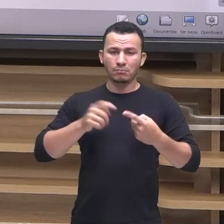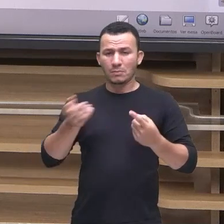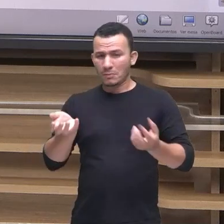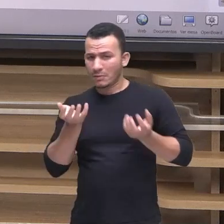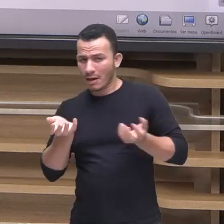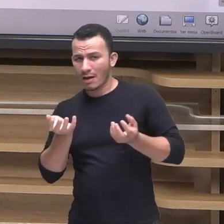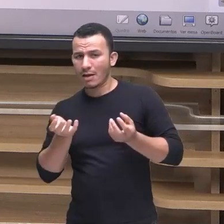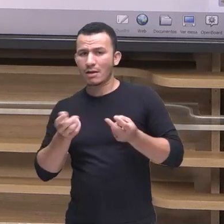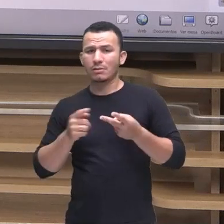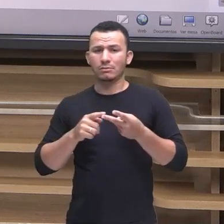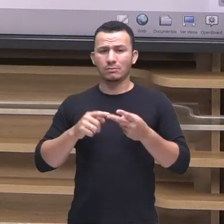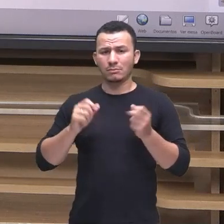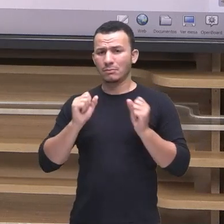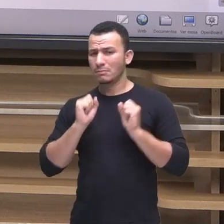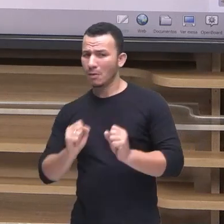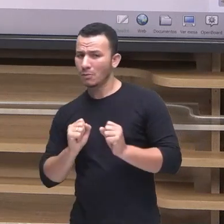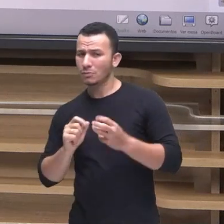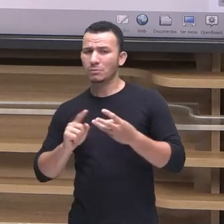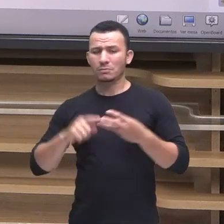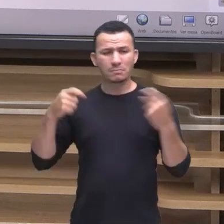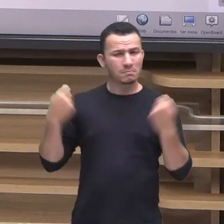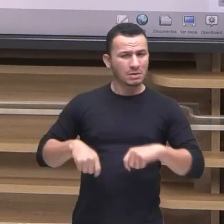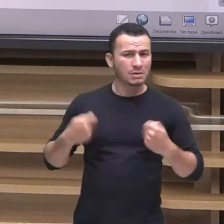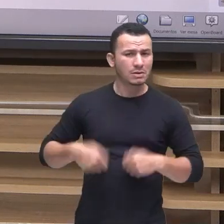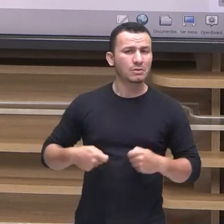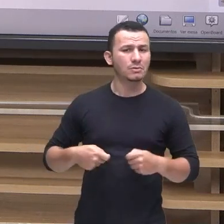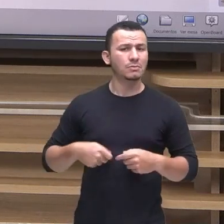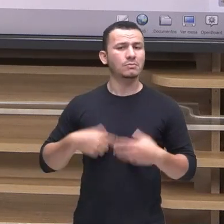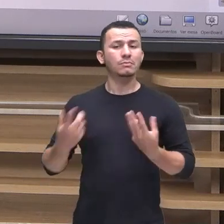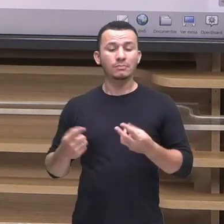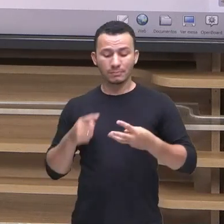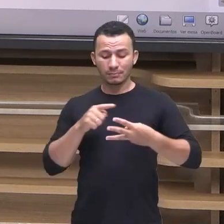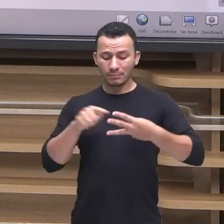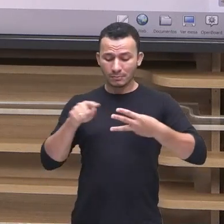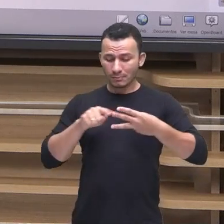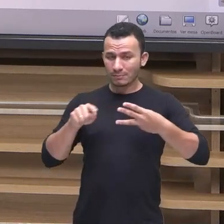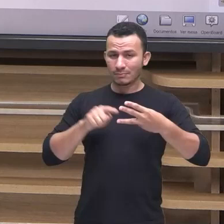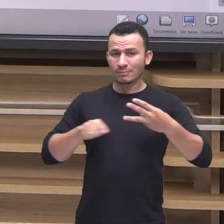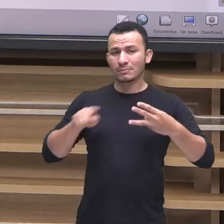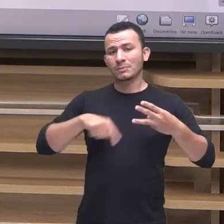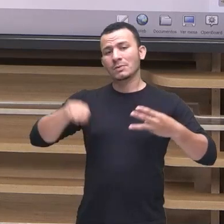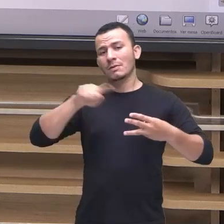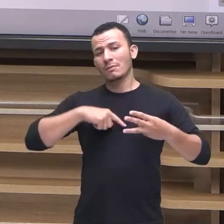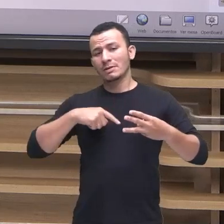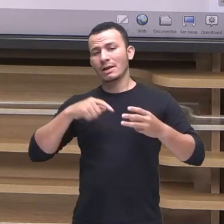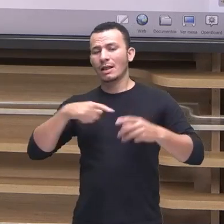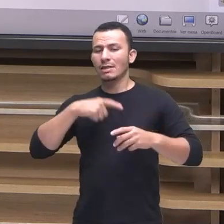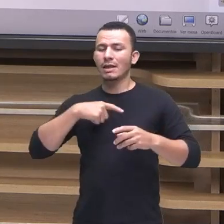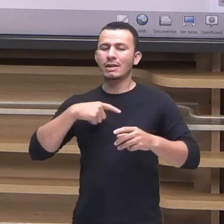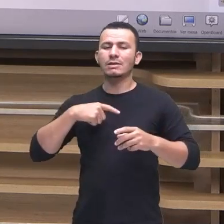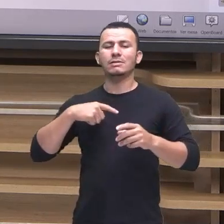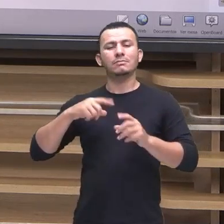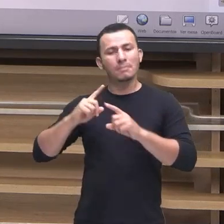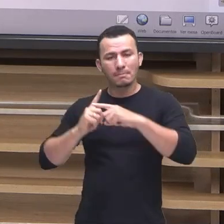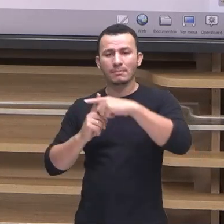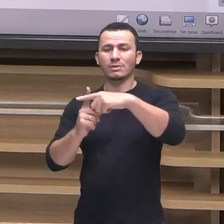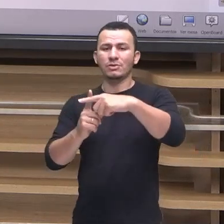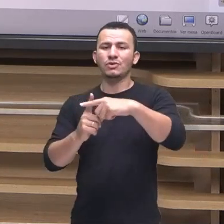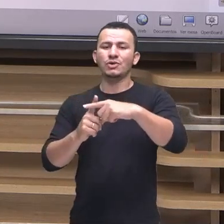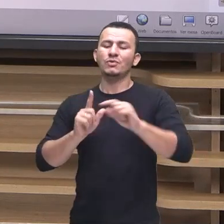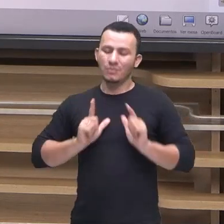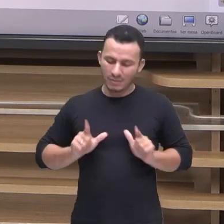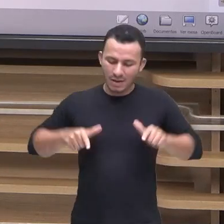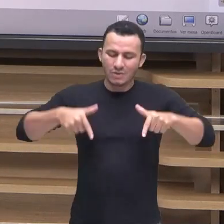quero, eu posso? Eu devo? Então, quando todas elas se tornam positivas, aí nós temos uma